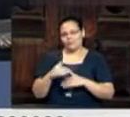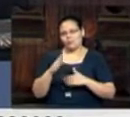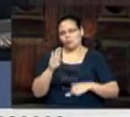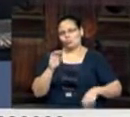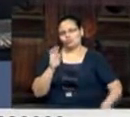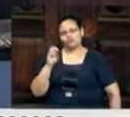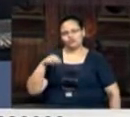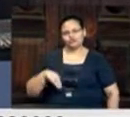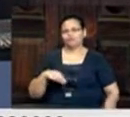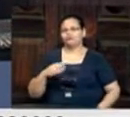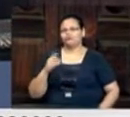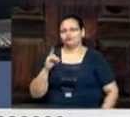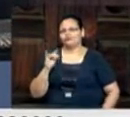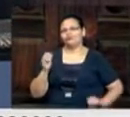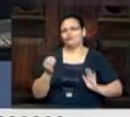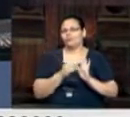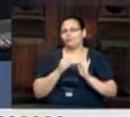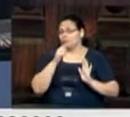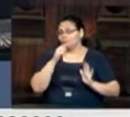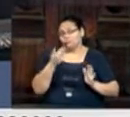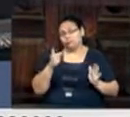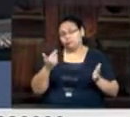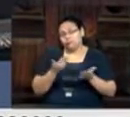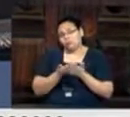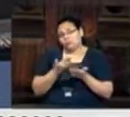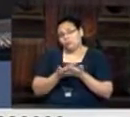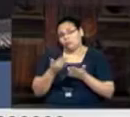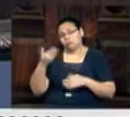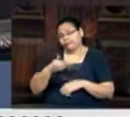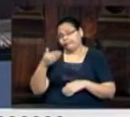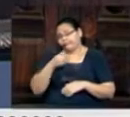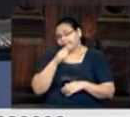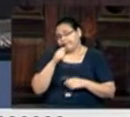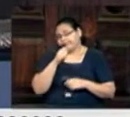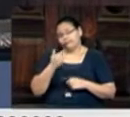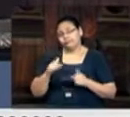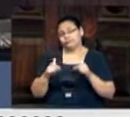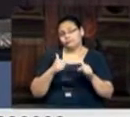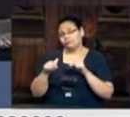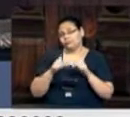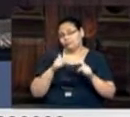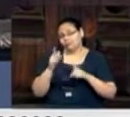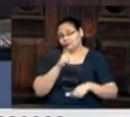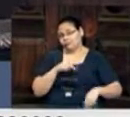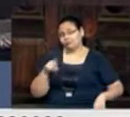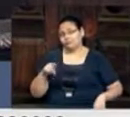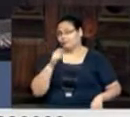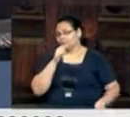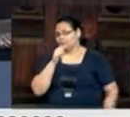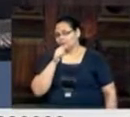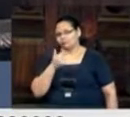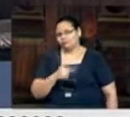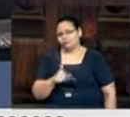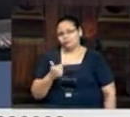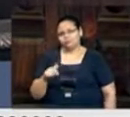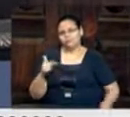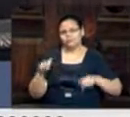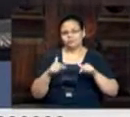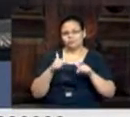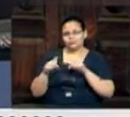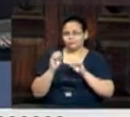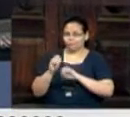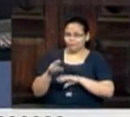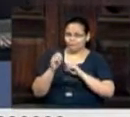esses dias letivos, se não houve efetivamente um trabalho docente, se não houve efetivamente um trabalho de ensino e